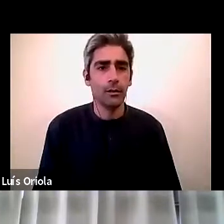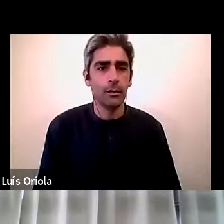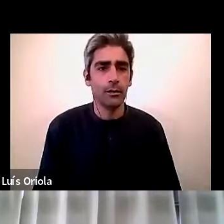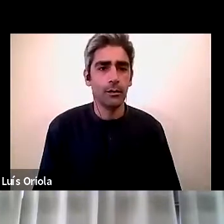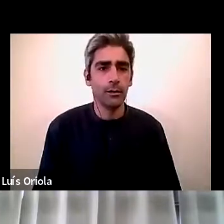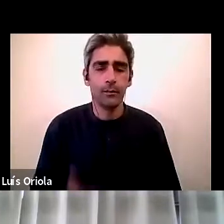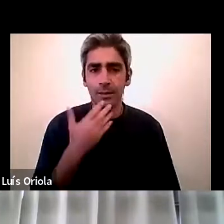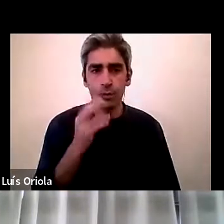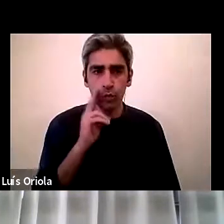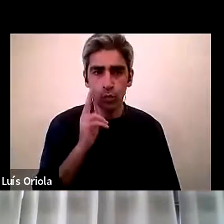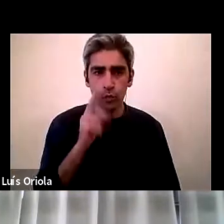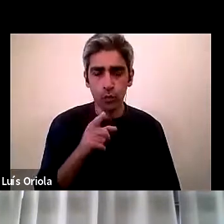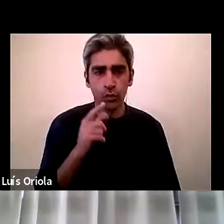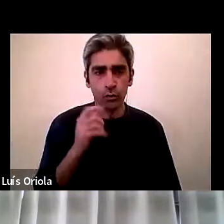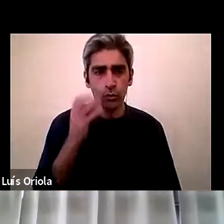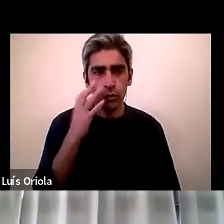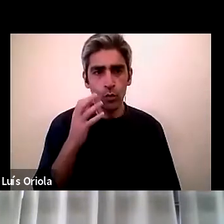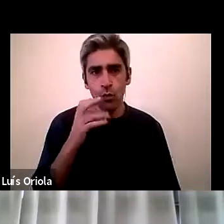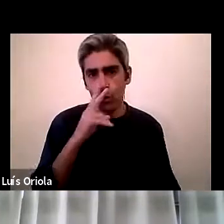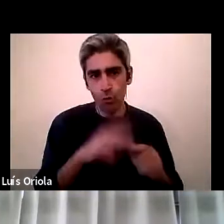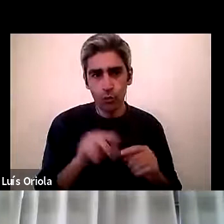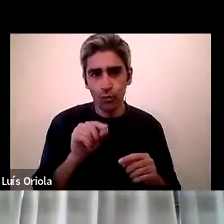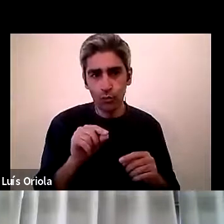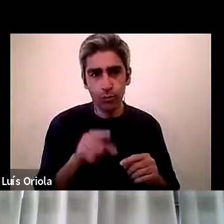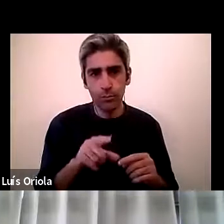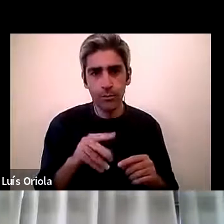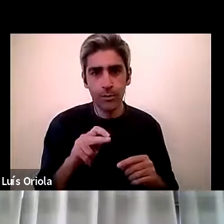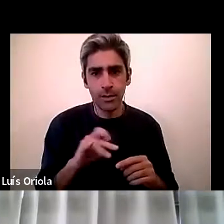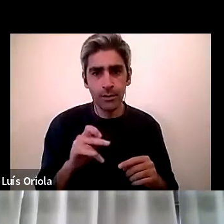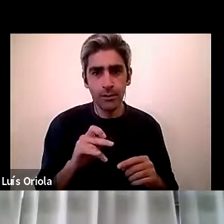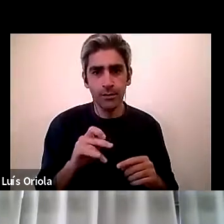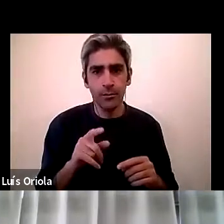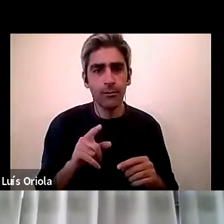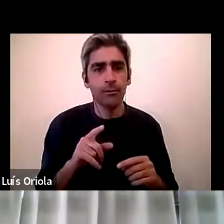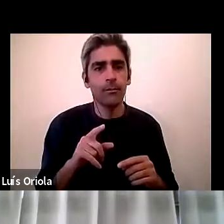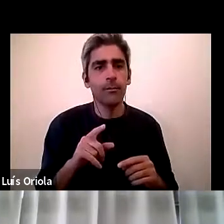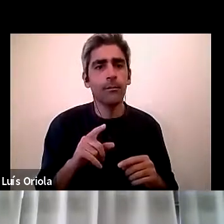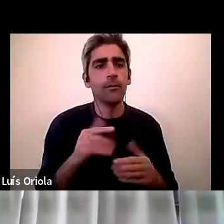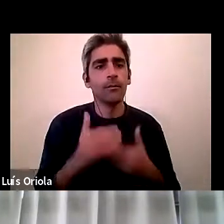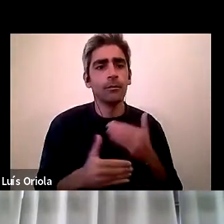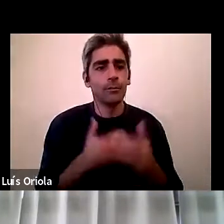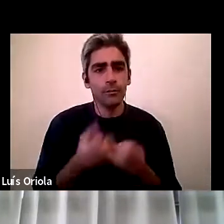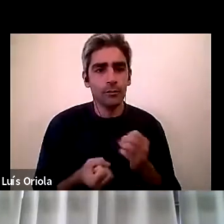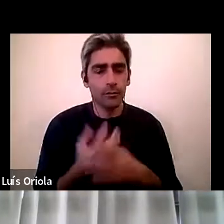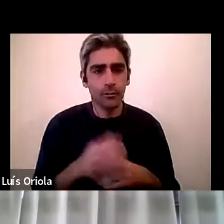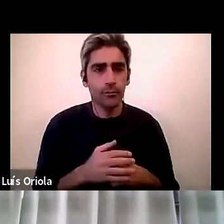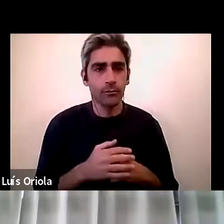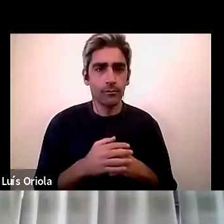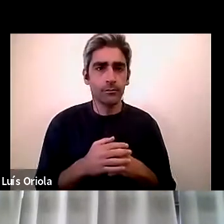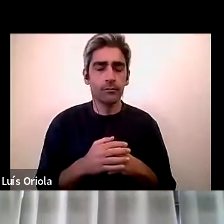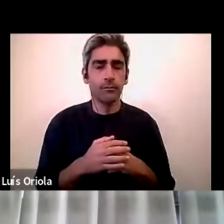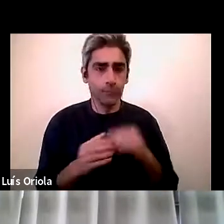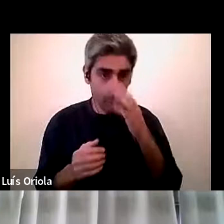Eu peço desculpa, o som quebrou um pouco a Maria, mas estava-me a perguntar sobre o processo. O processo de criação do